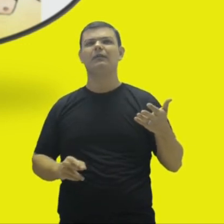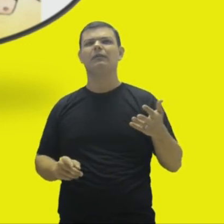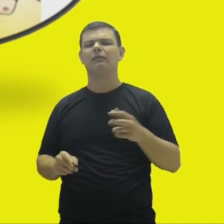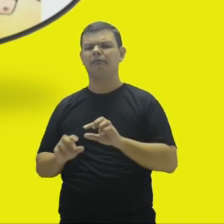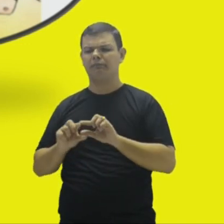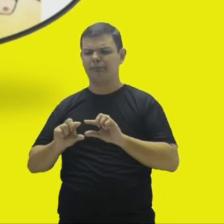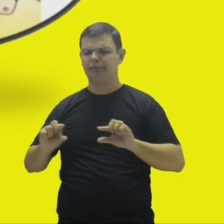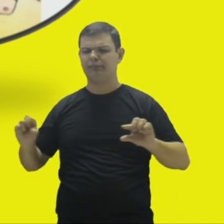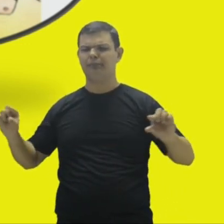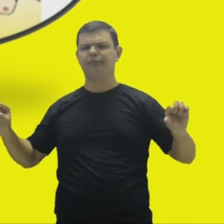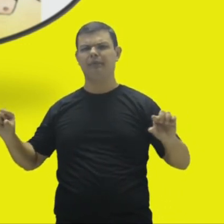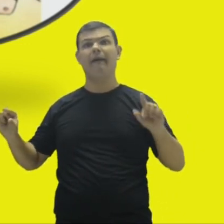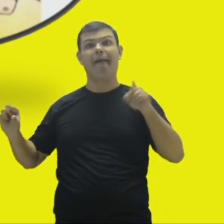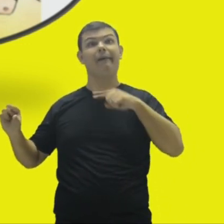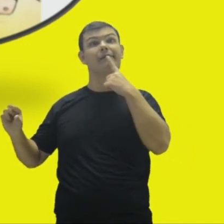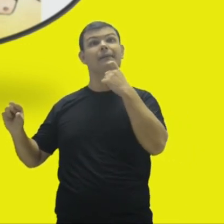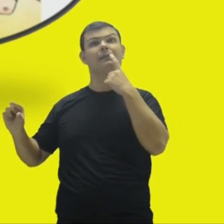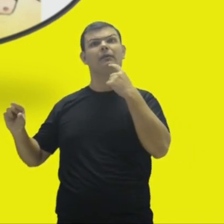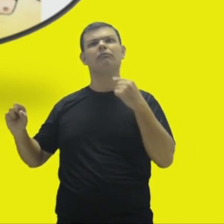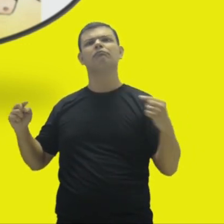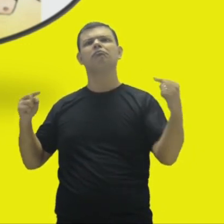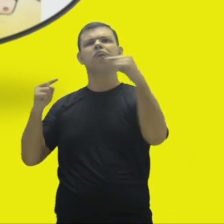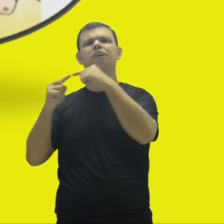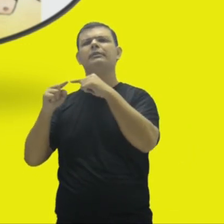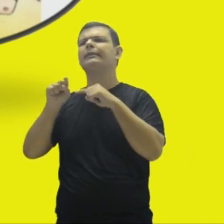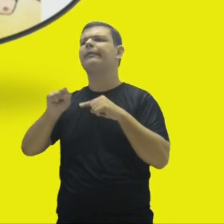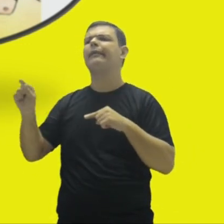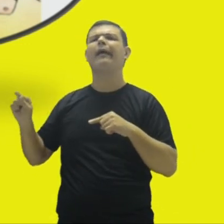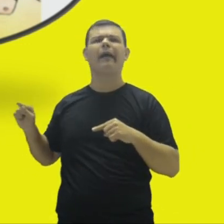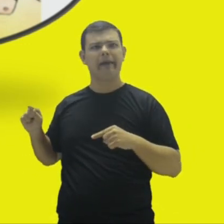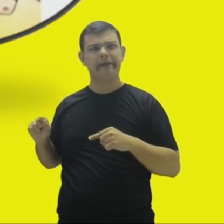expressão destacada, se refere a...